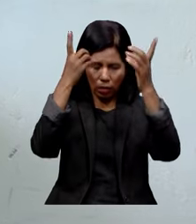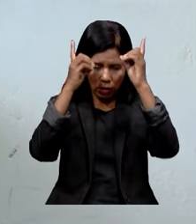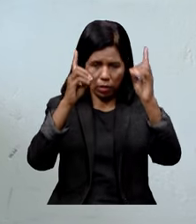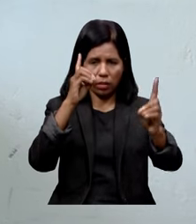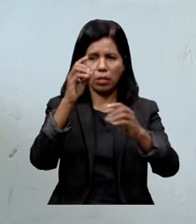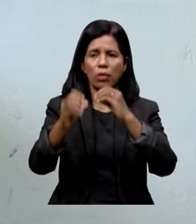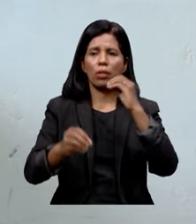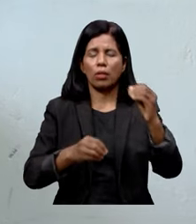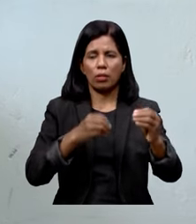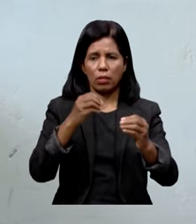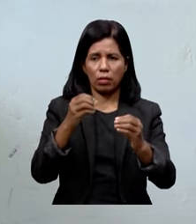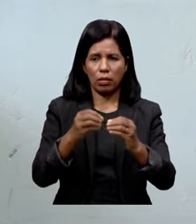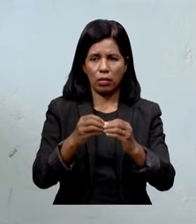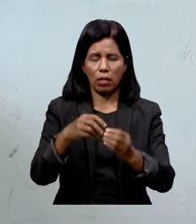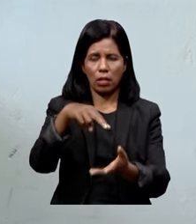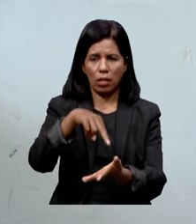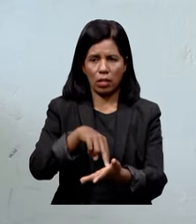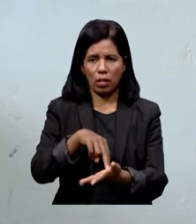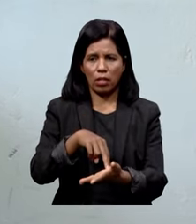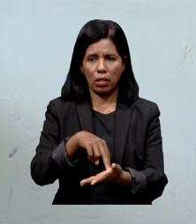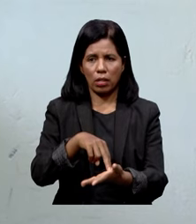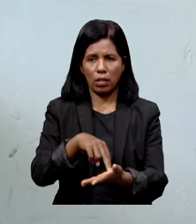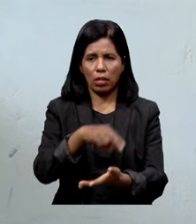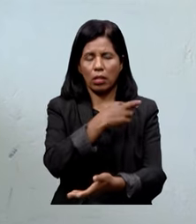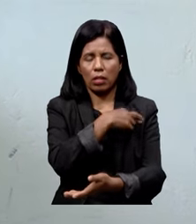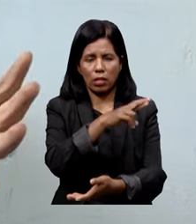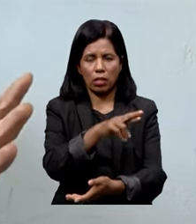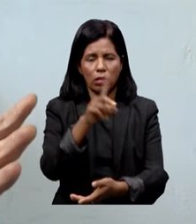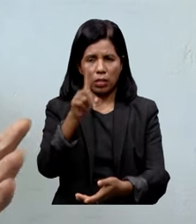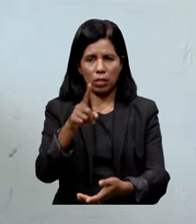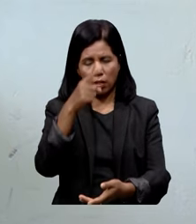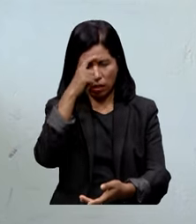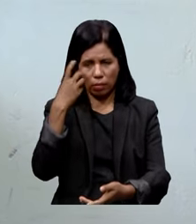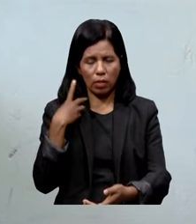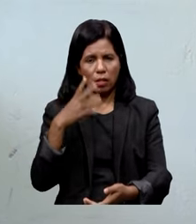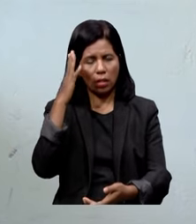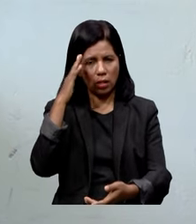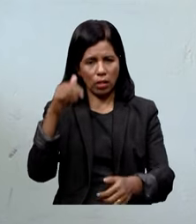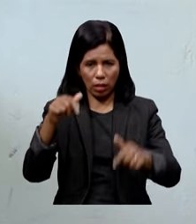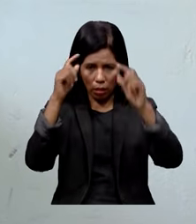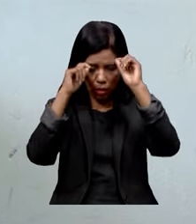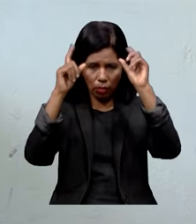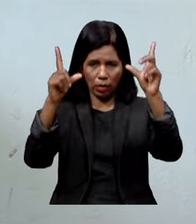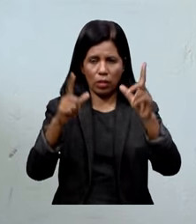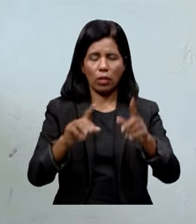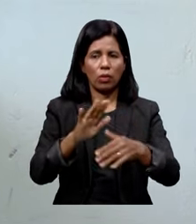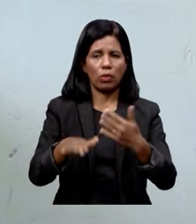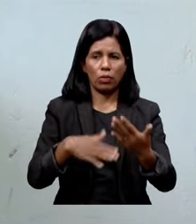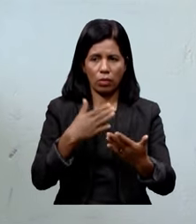ba existensia religião ida tamba ita tenda kata iha Timor ne